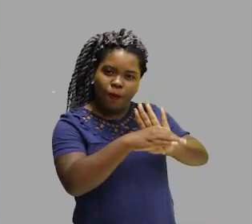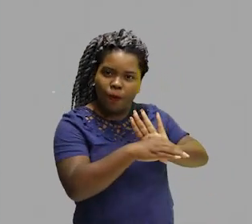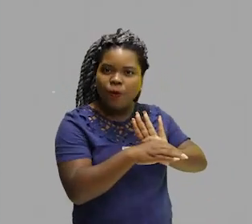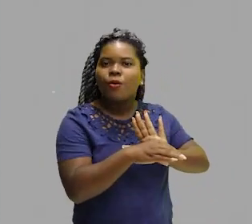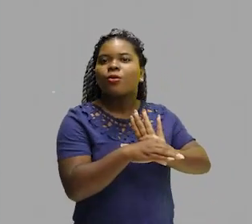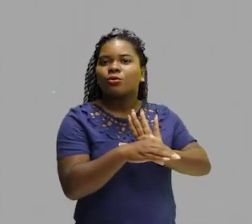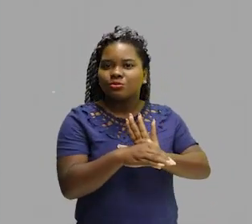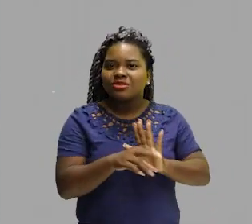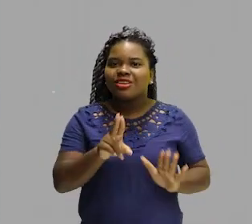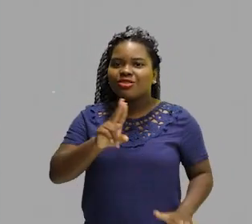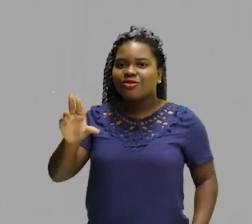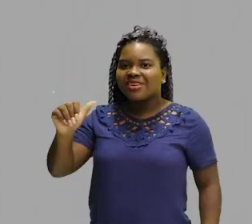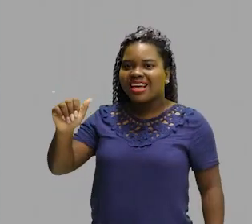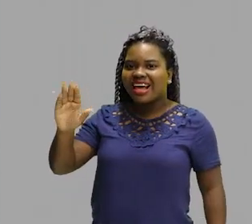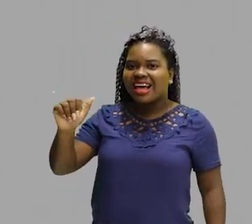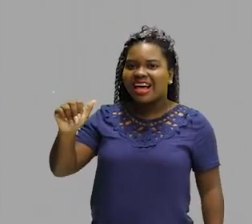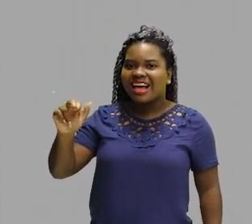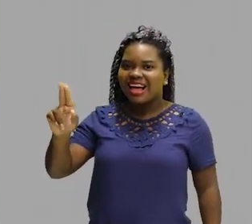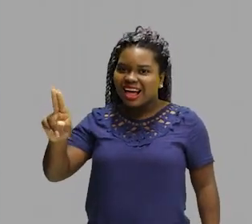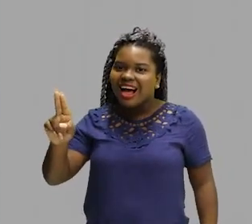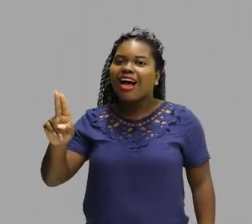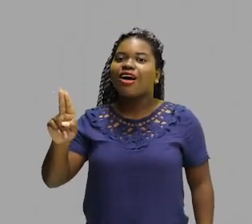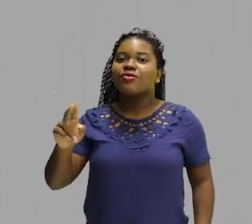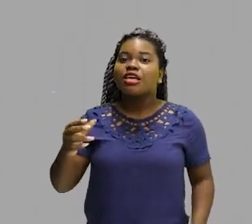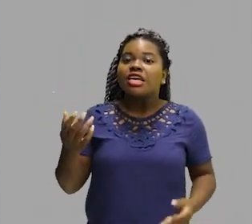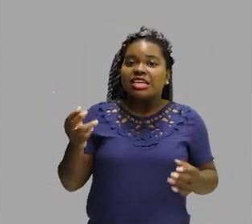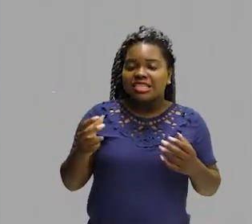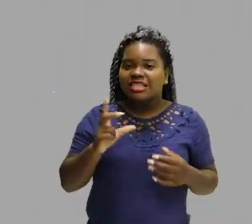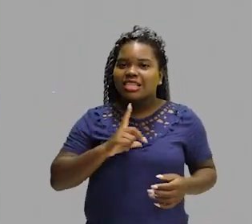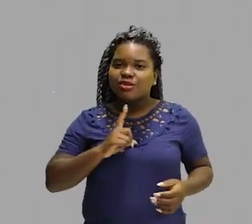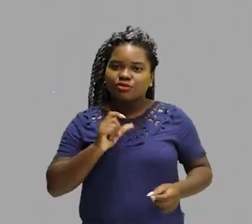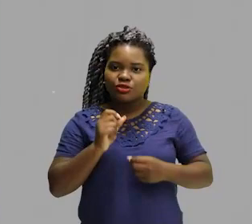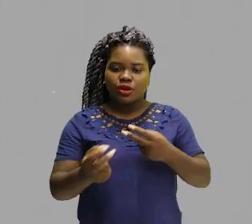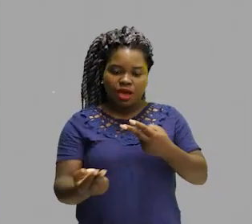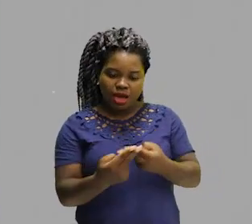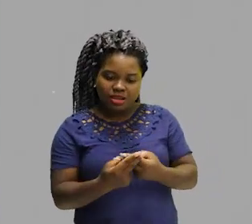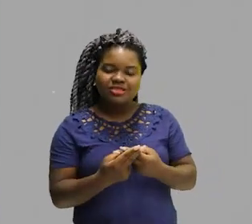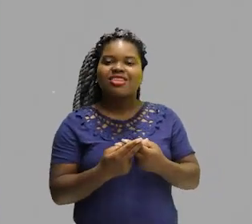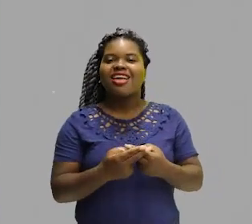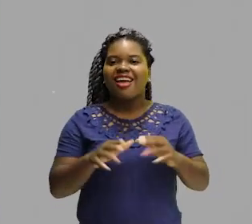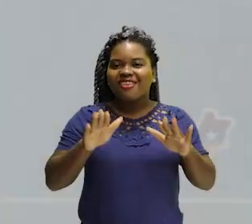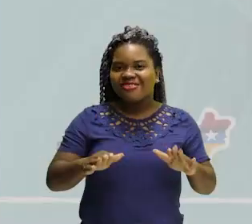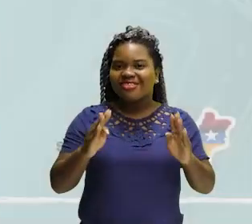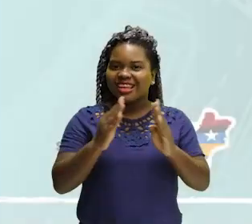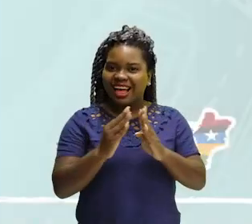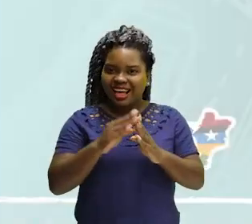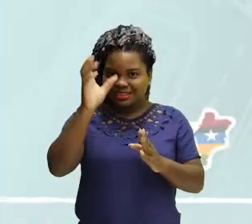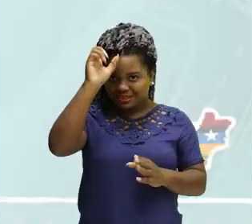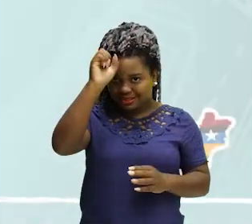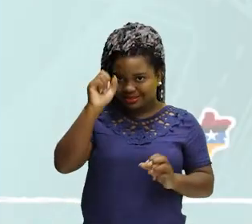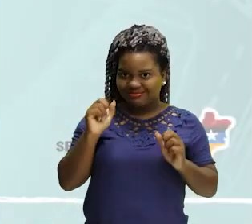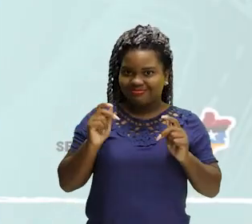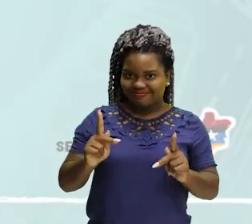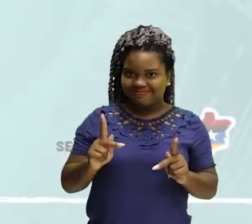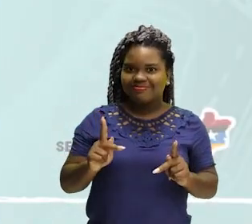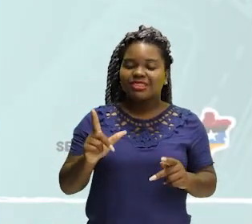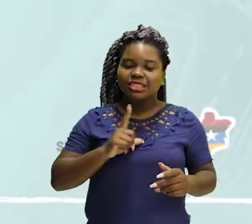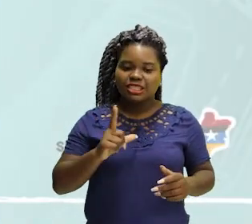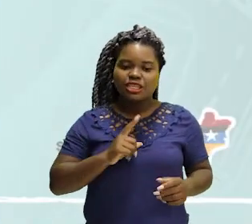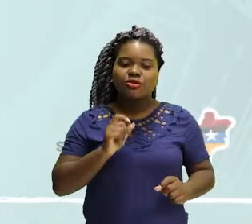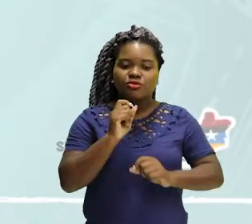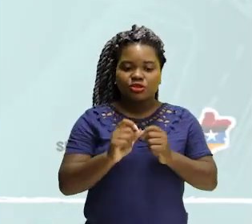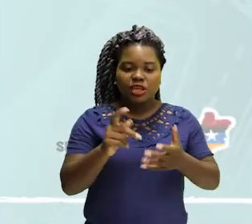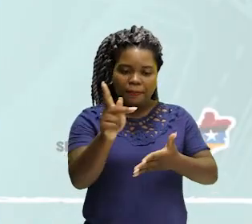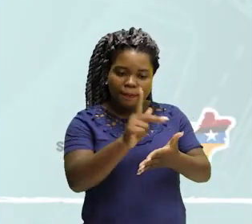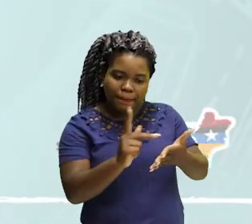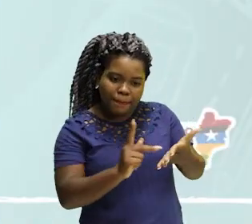Cacau Sotero. Este é o programa Fique em Casa Aprendendo, hein? E hoje eu trouxe aqui para vocês mais um pouco de poesia. Só que agora nós vamos falar